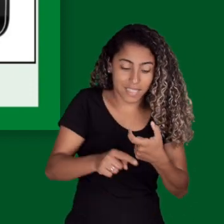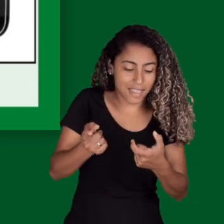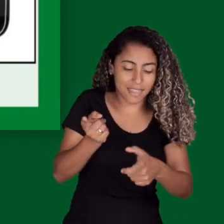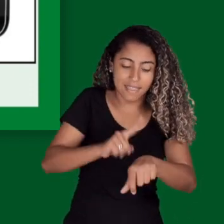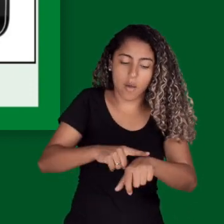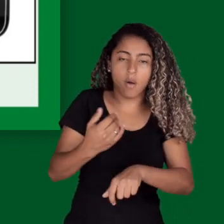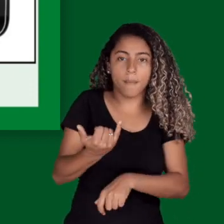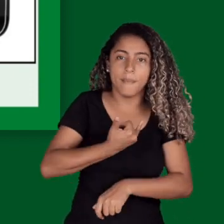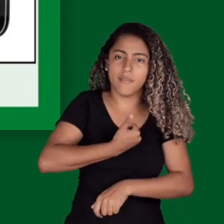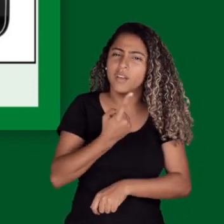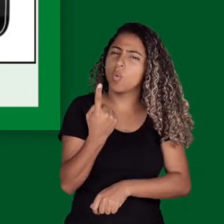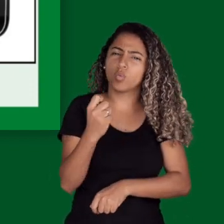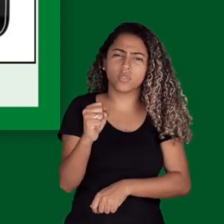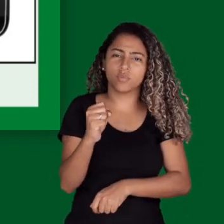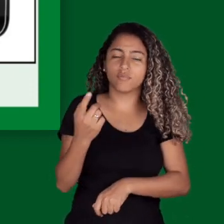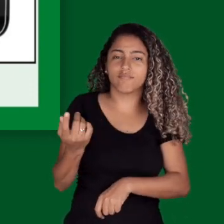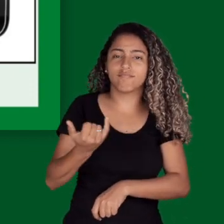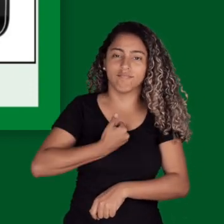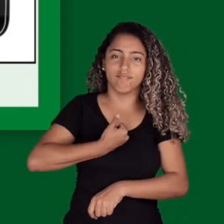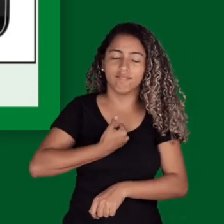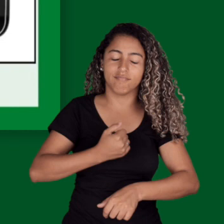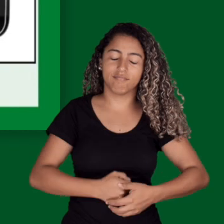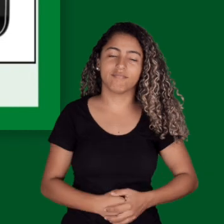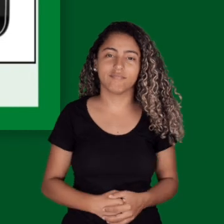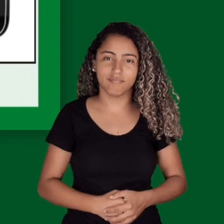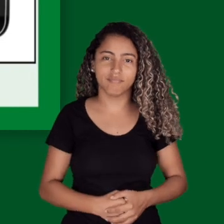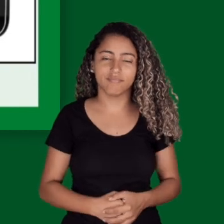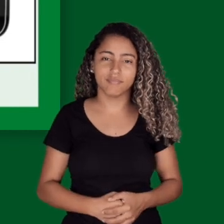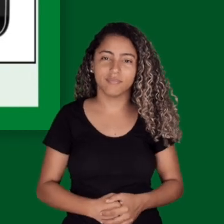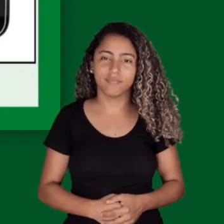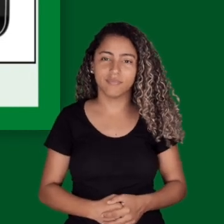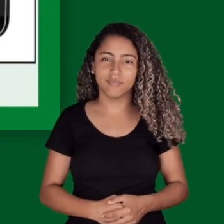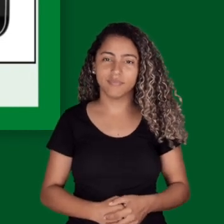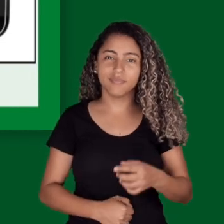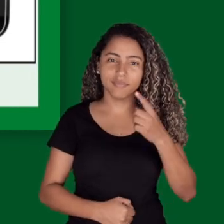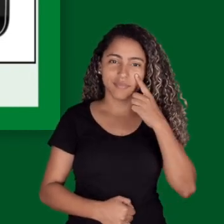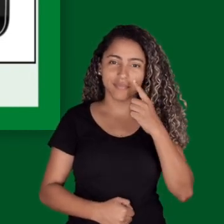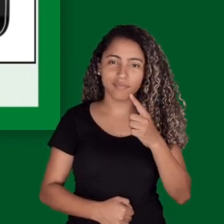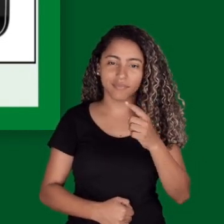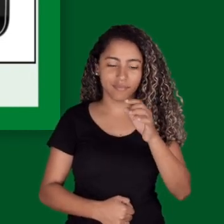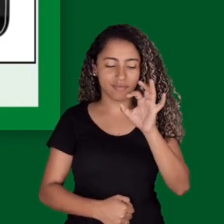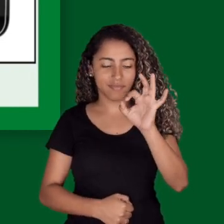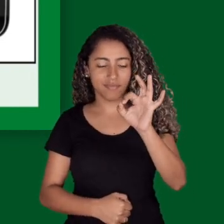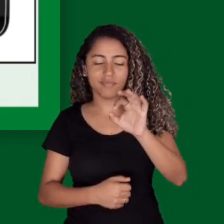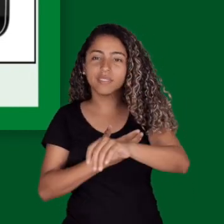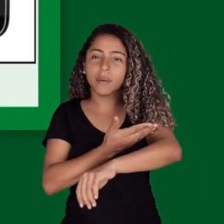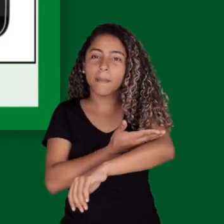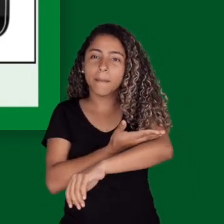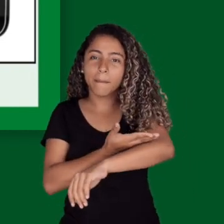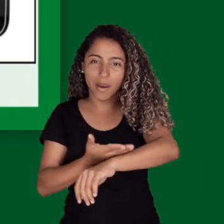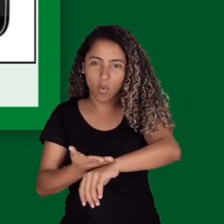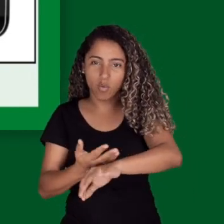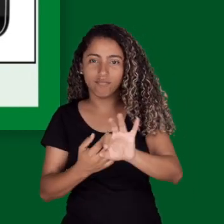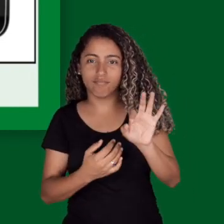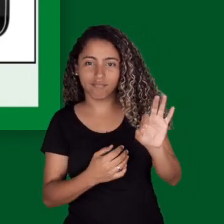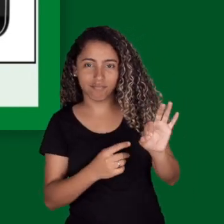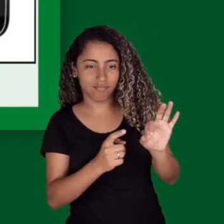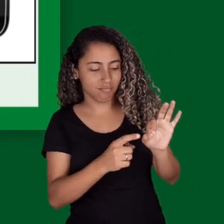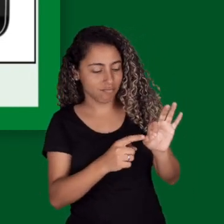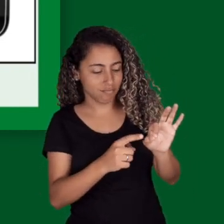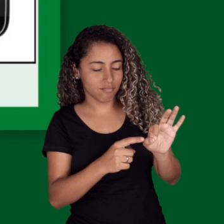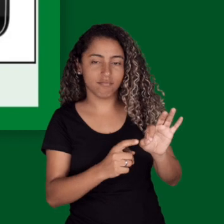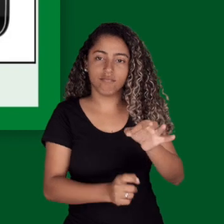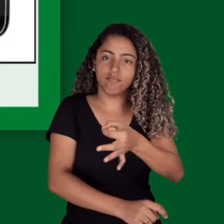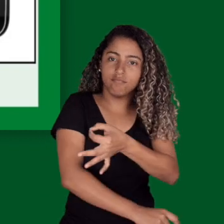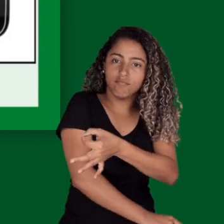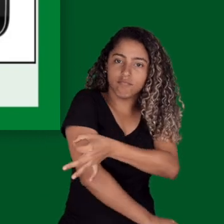glicose medida em menos de 1 segundo. Então, aqui no desenho, a gente está vendo esse dispositivo branco, circular, que ele é o